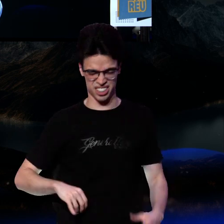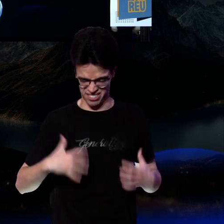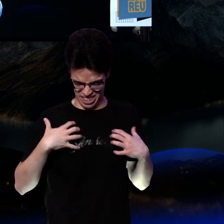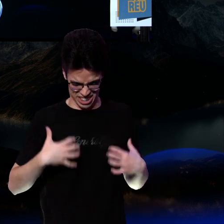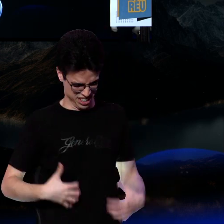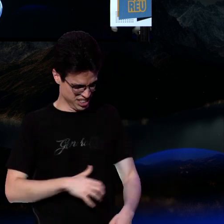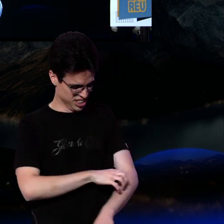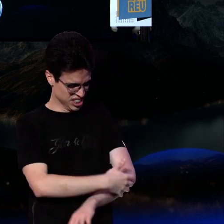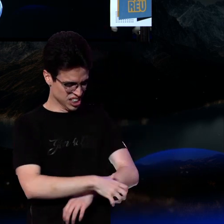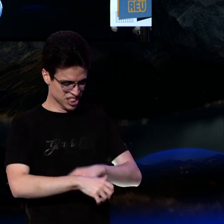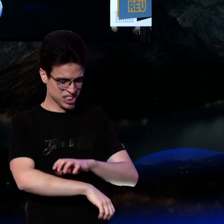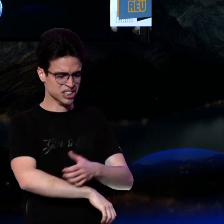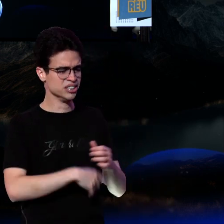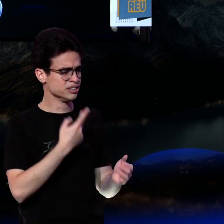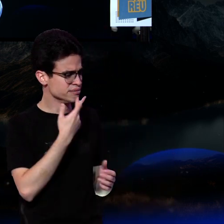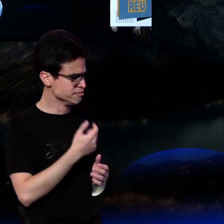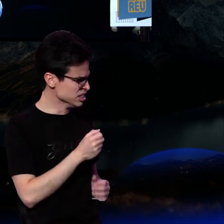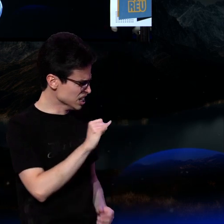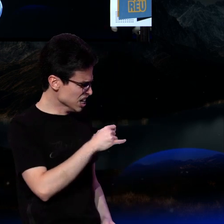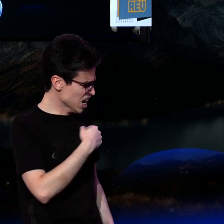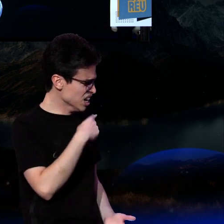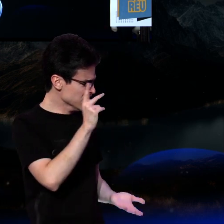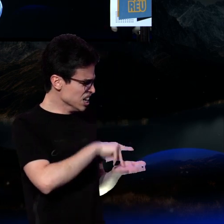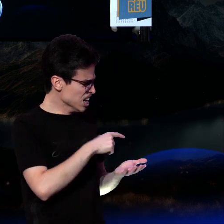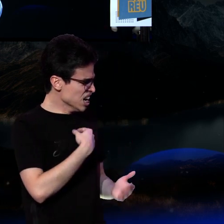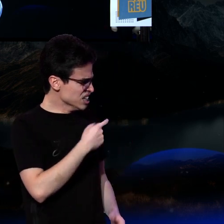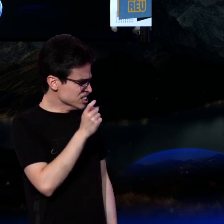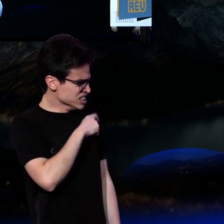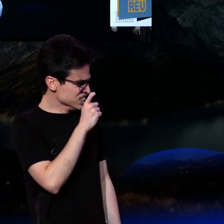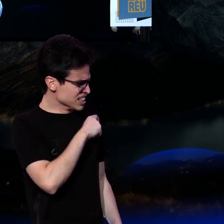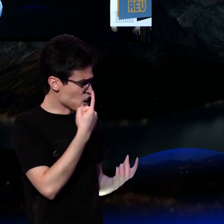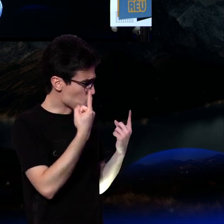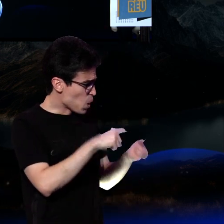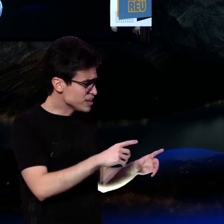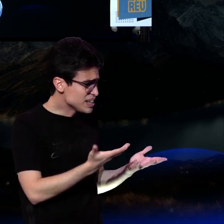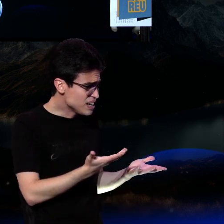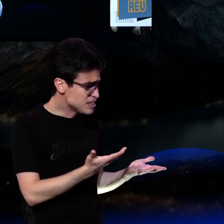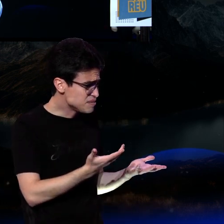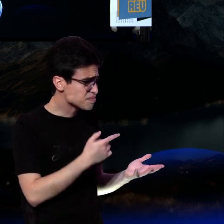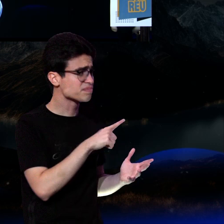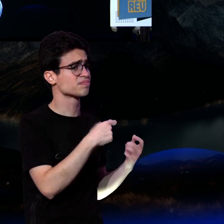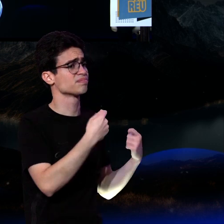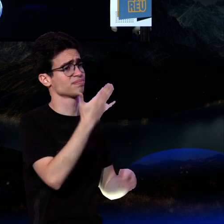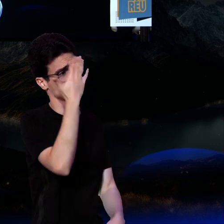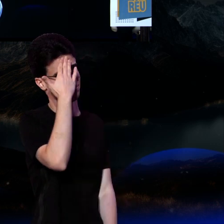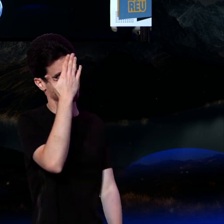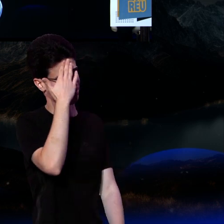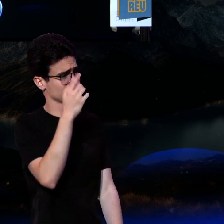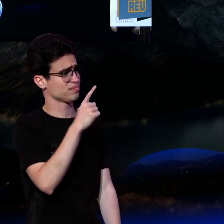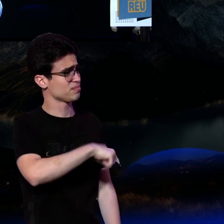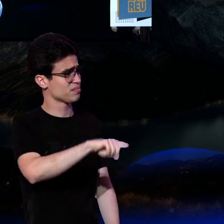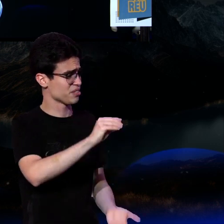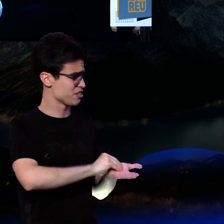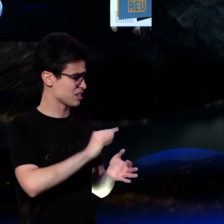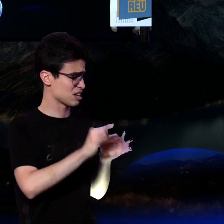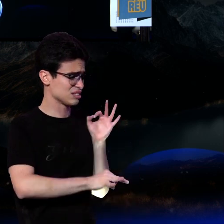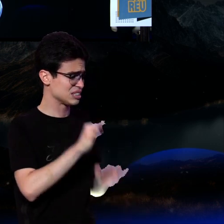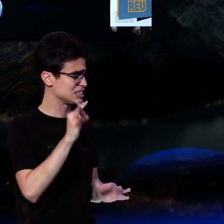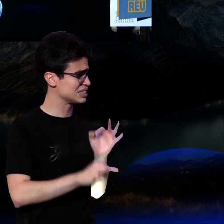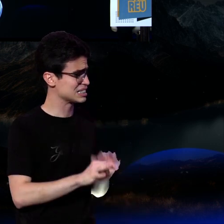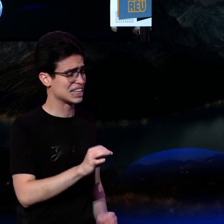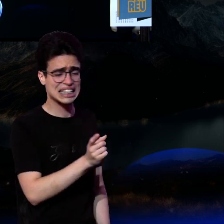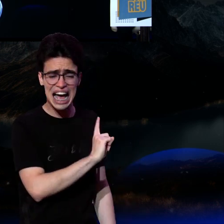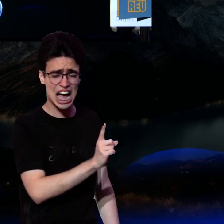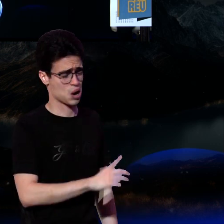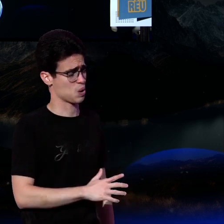que eu mentiria na frente de vocês? Reconsiderem a questão, não sejam injustos, tornem